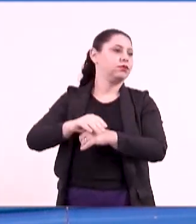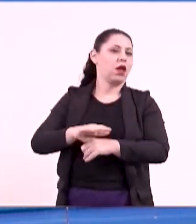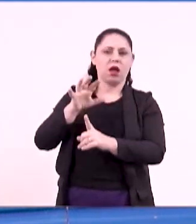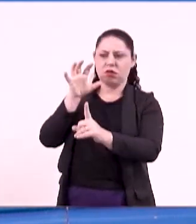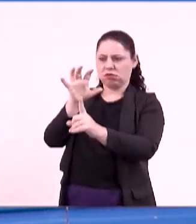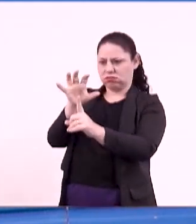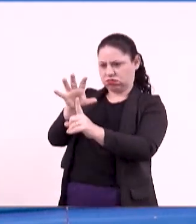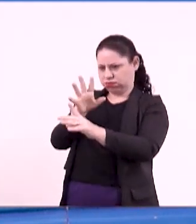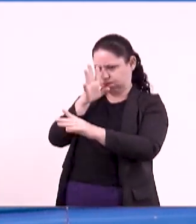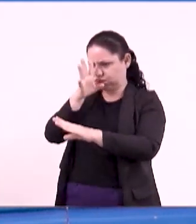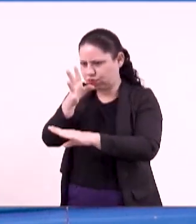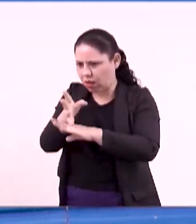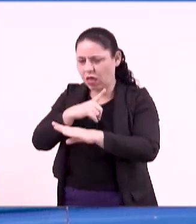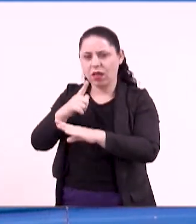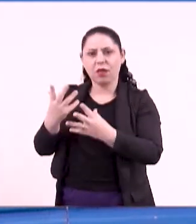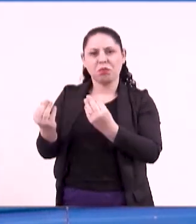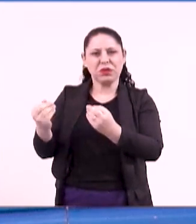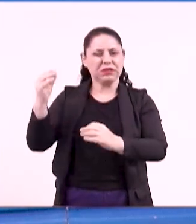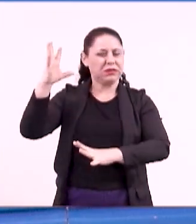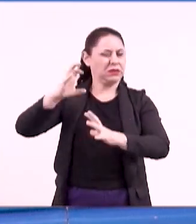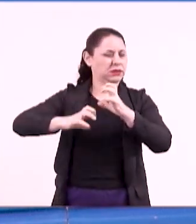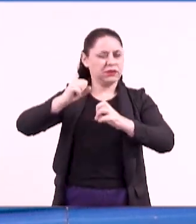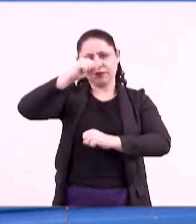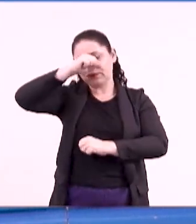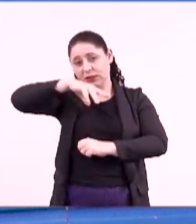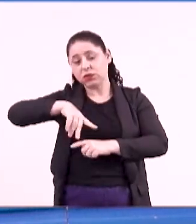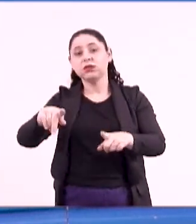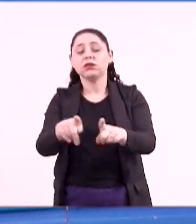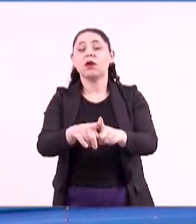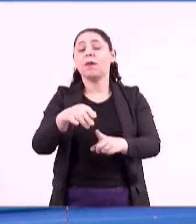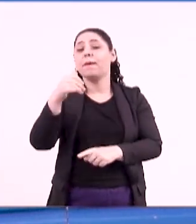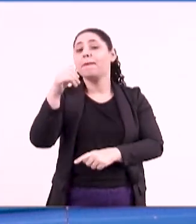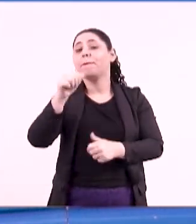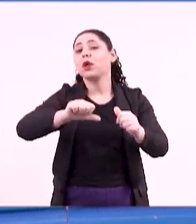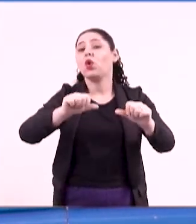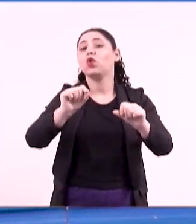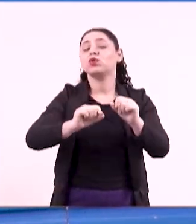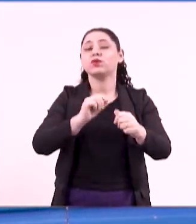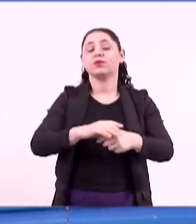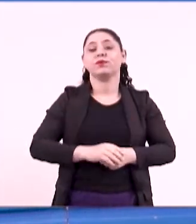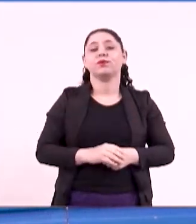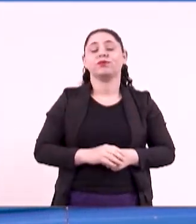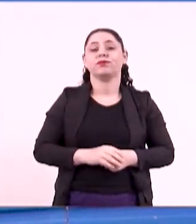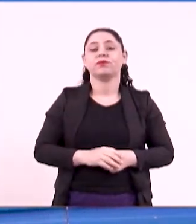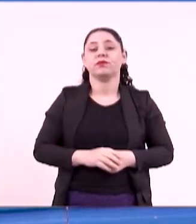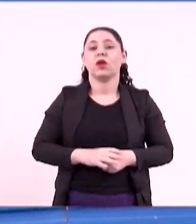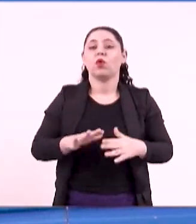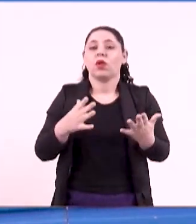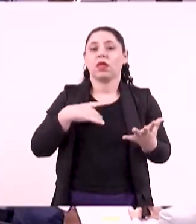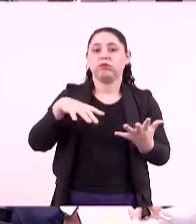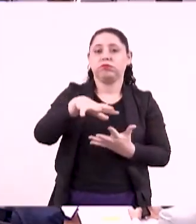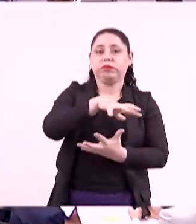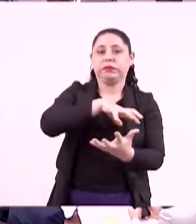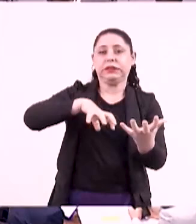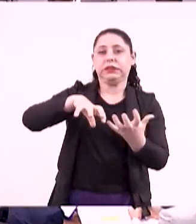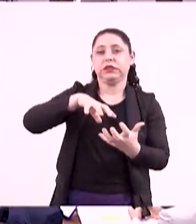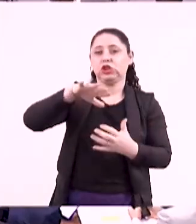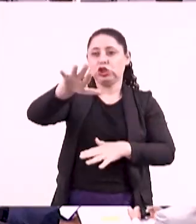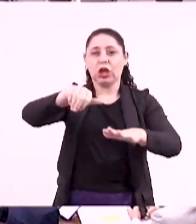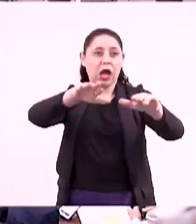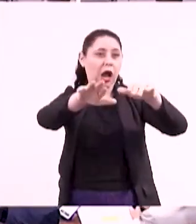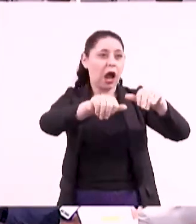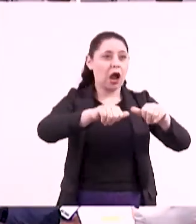de invasão, com muita violência, e o pior, quando deflagra uma crise, mobiliza-se a